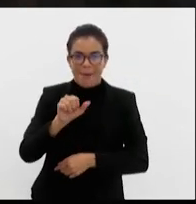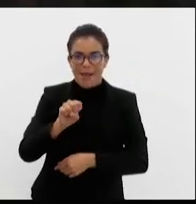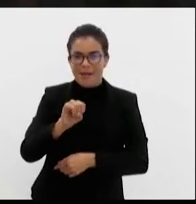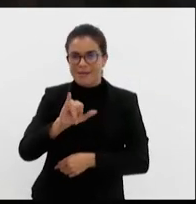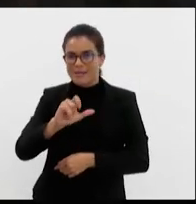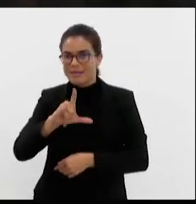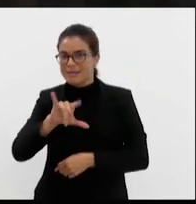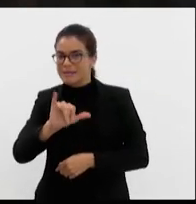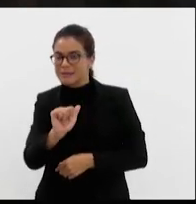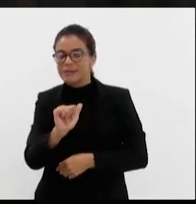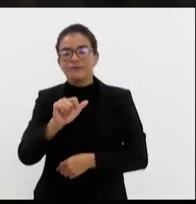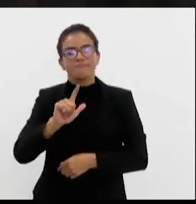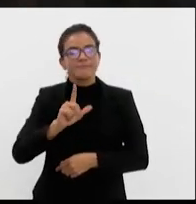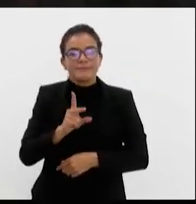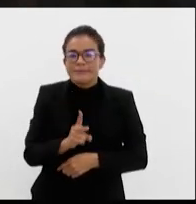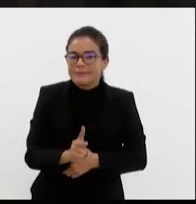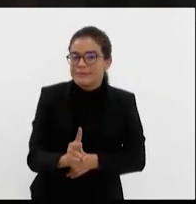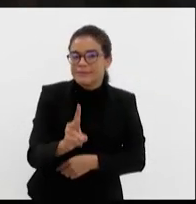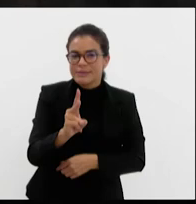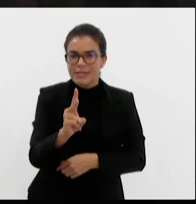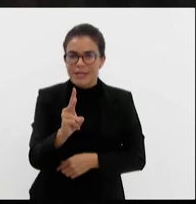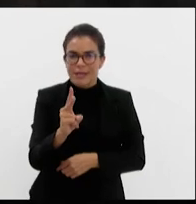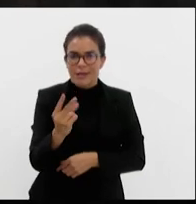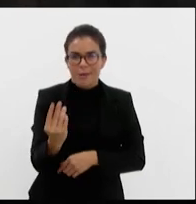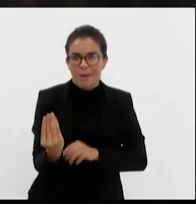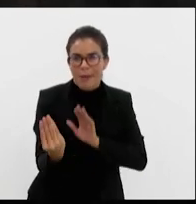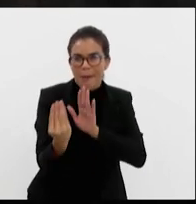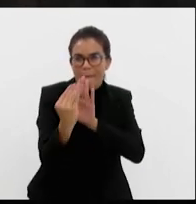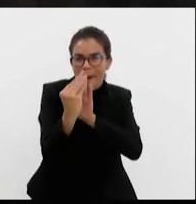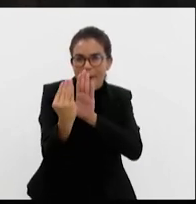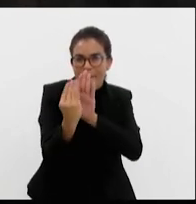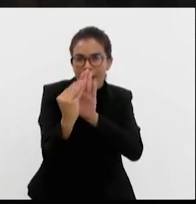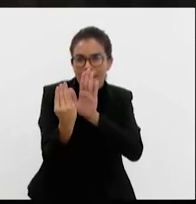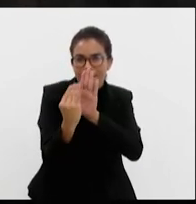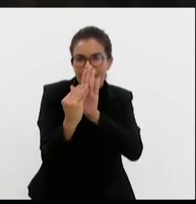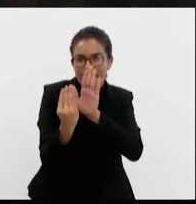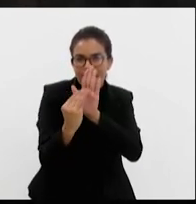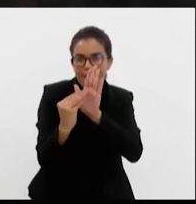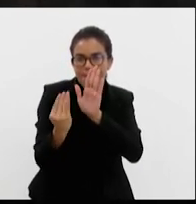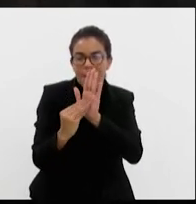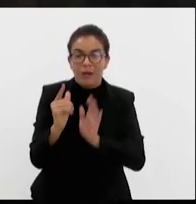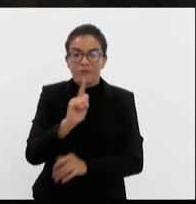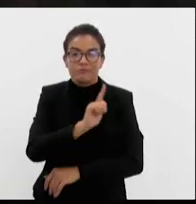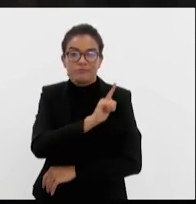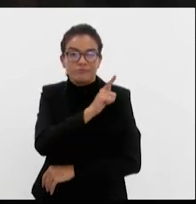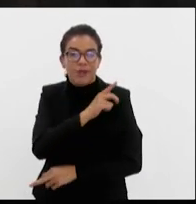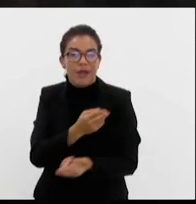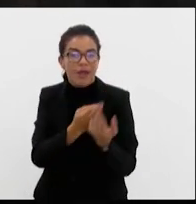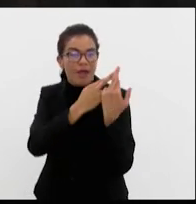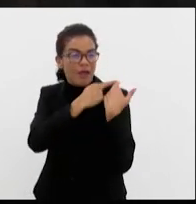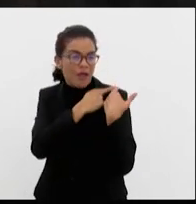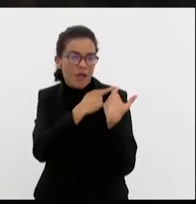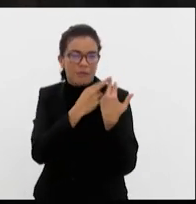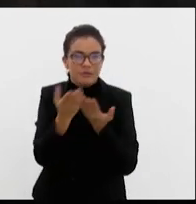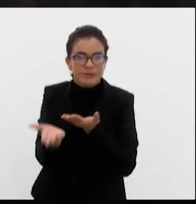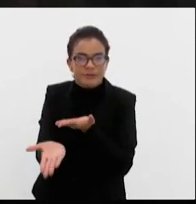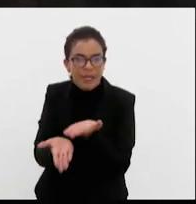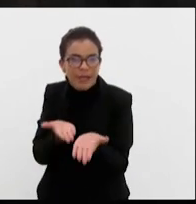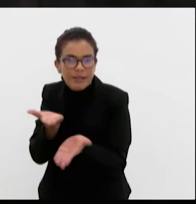A burocracia de Brasília, sempre alimenta o gestor de plantão de tratar os estados e